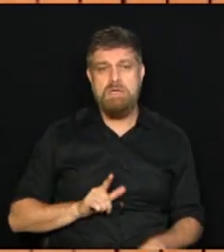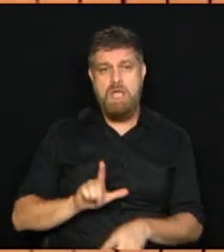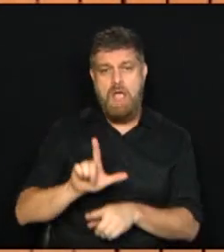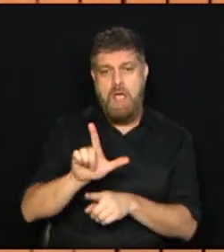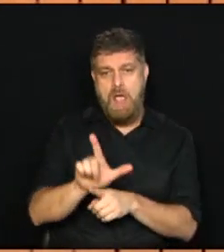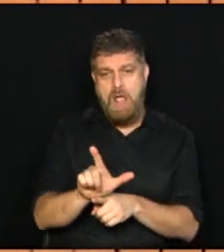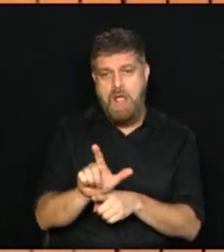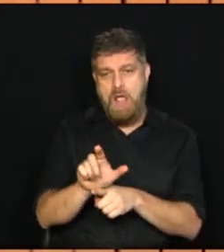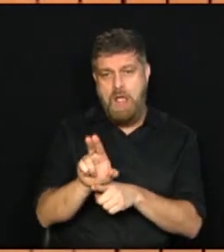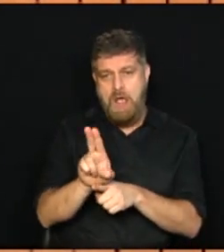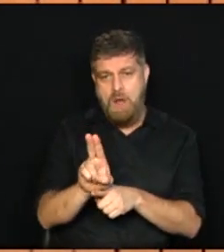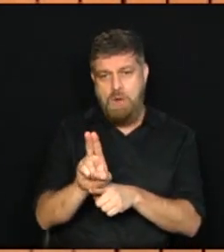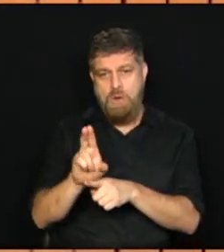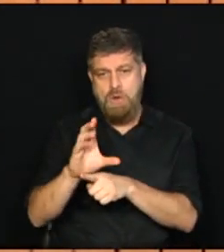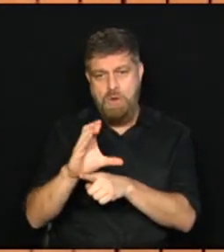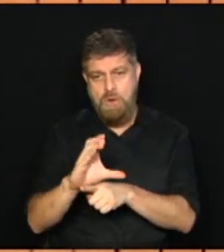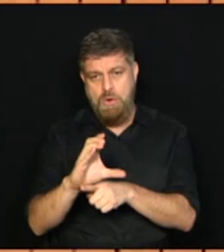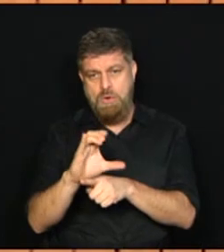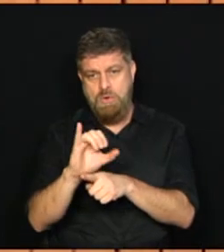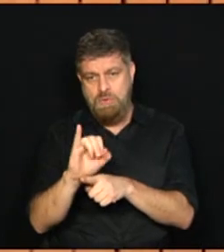Luciana